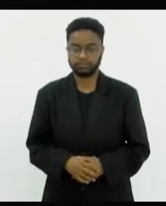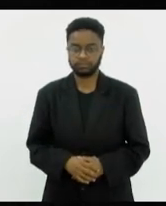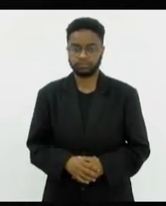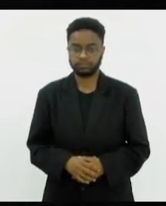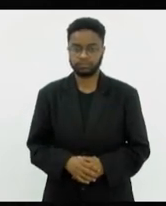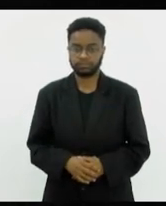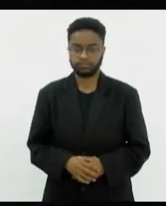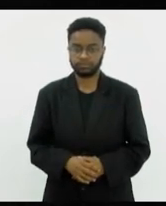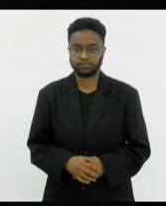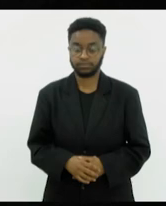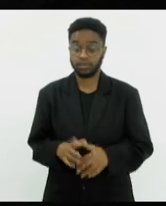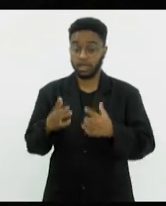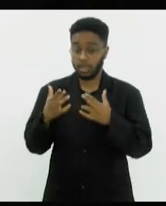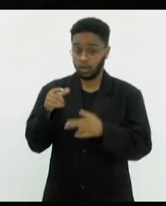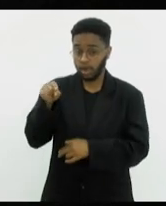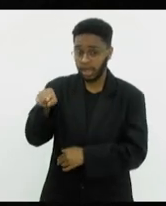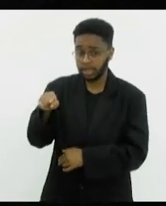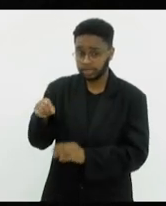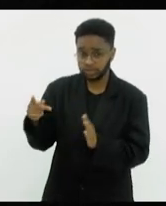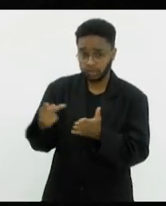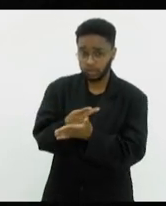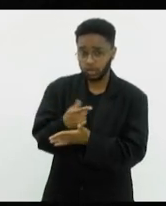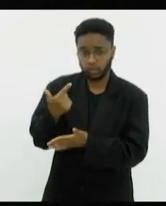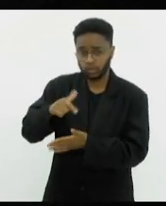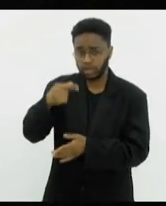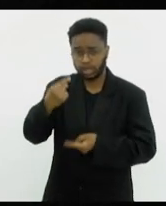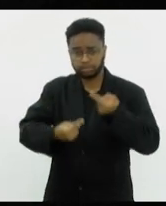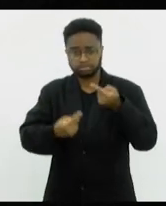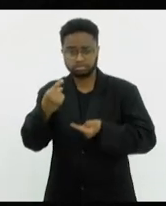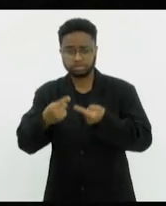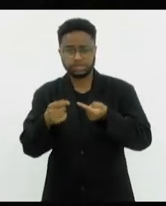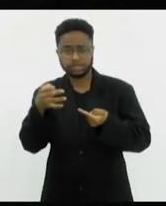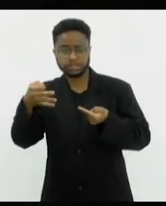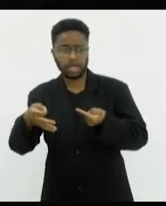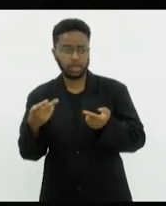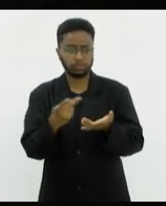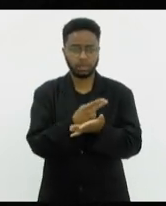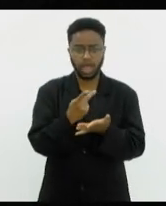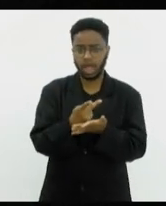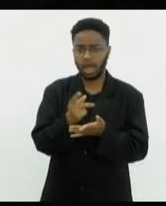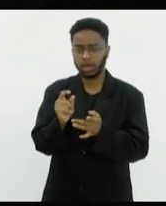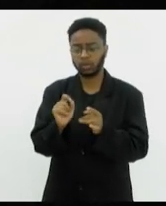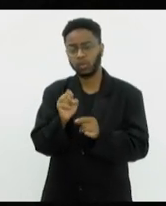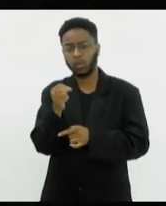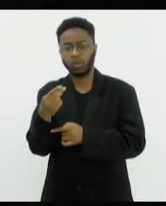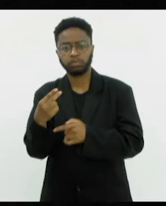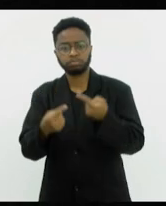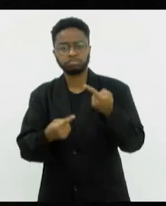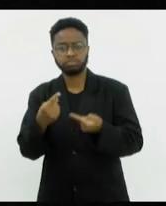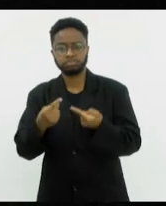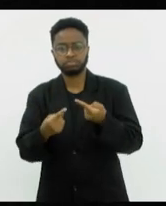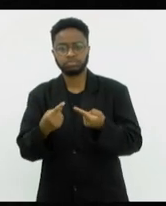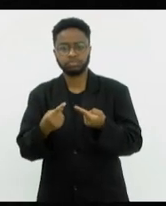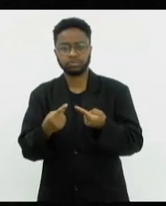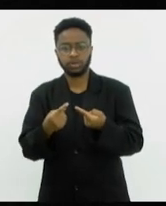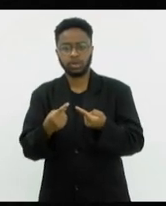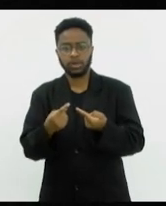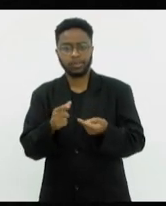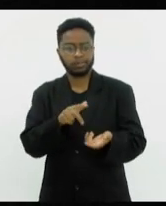em casos como esse, já não há mais debate entre certo e errado, já não há mais debate entre posição ou